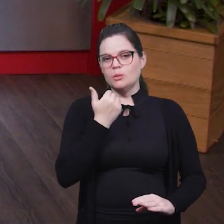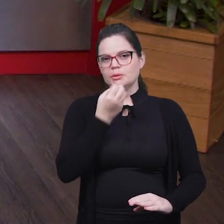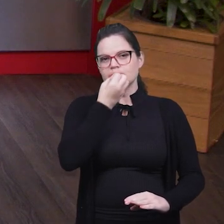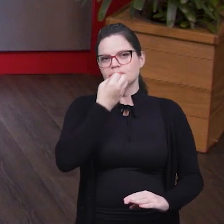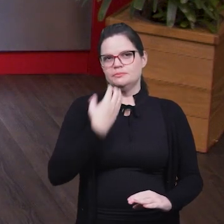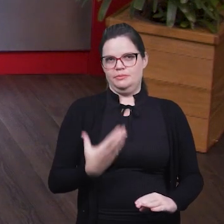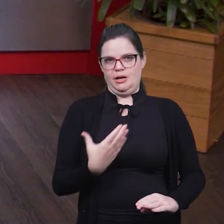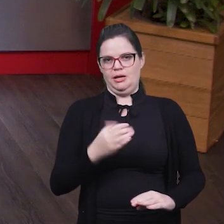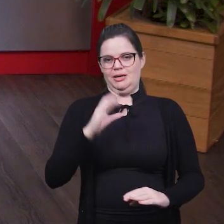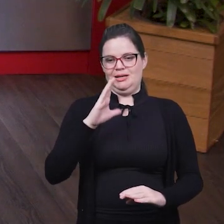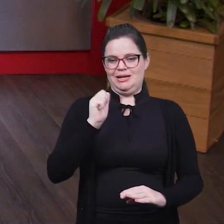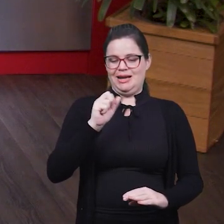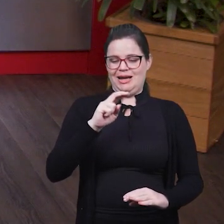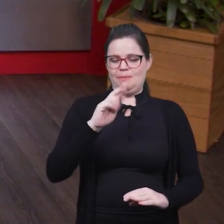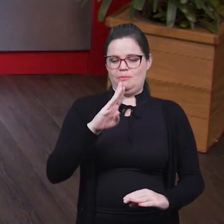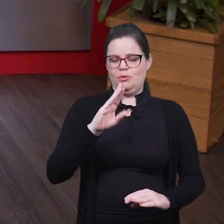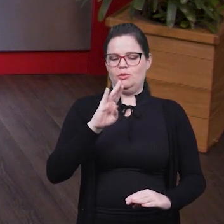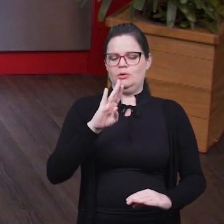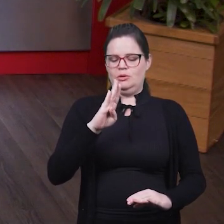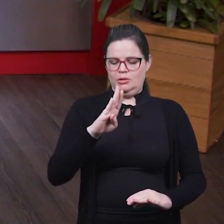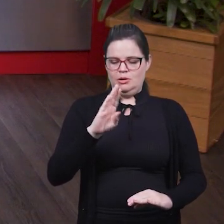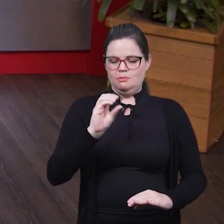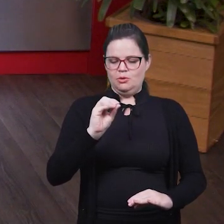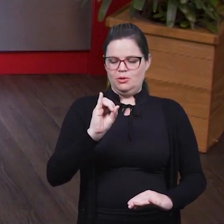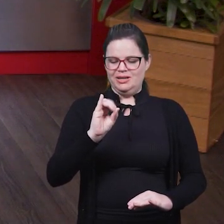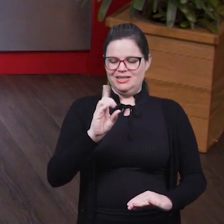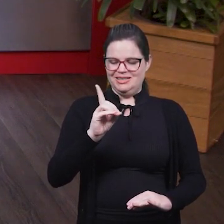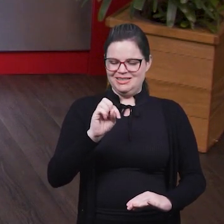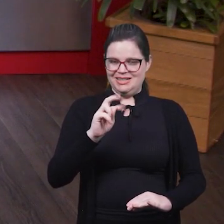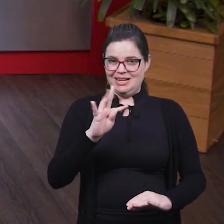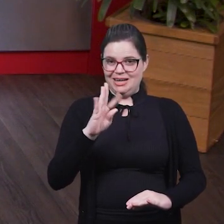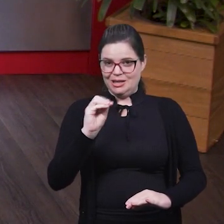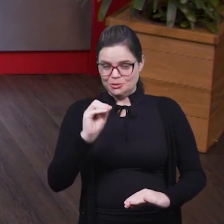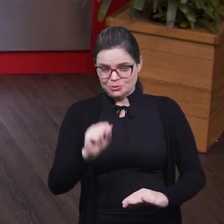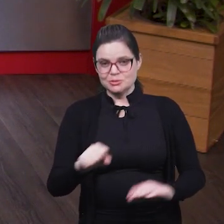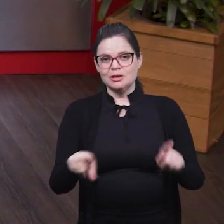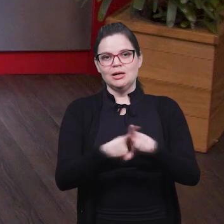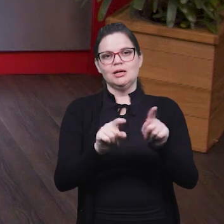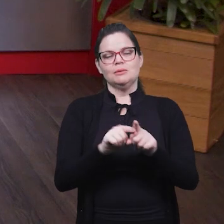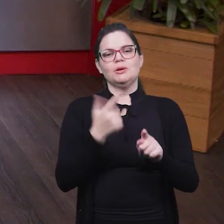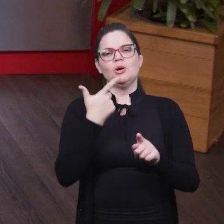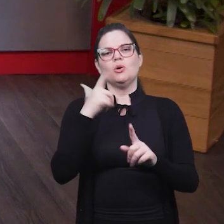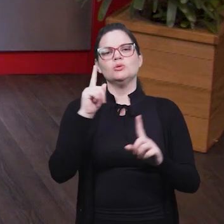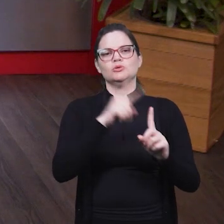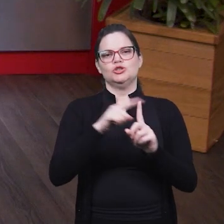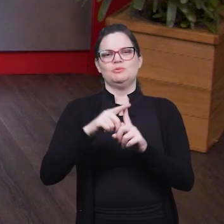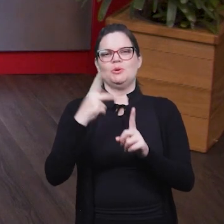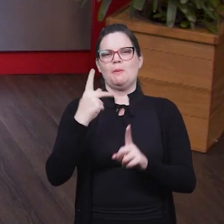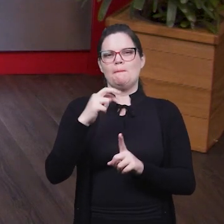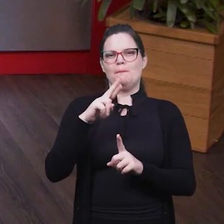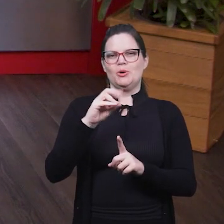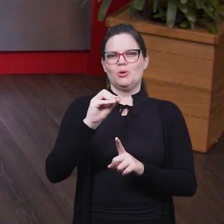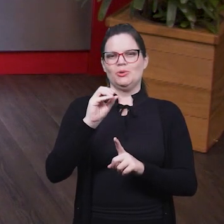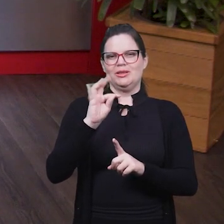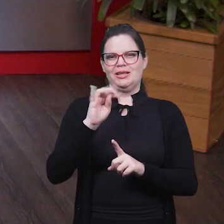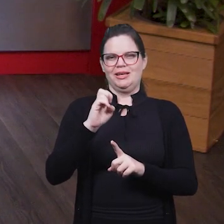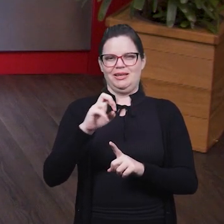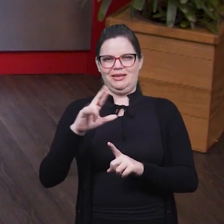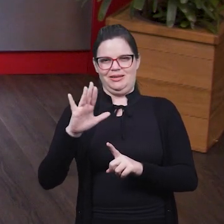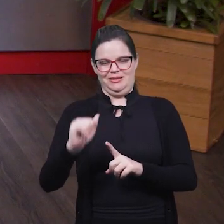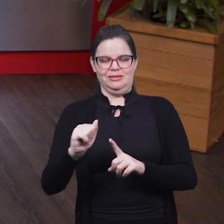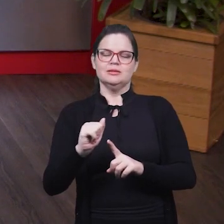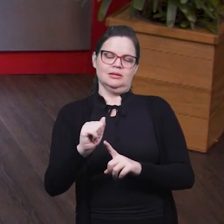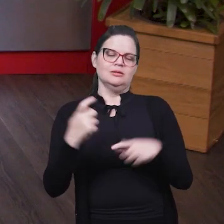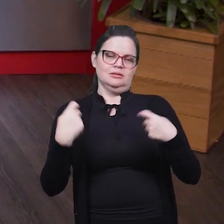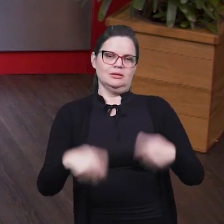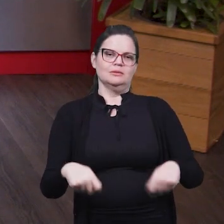carboidratos, com outras fontes de proteínas, gorduras preferencialmente, poli e